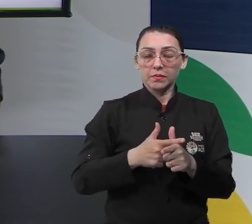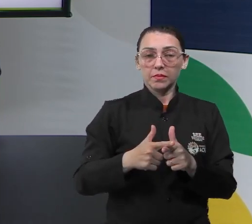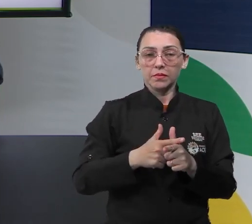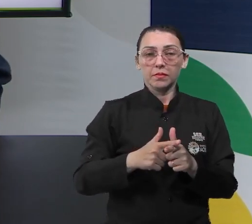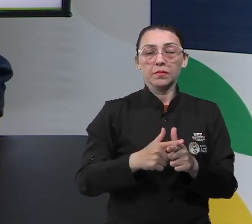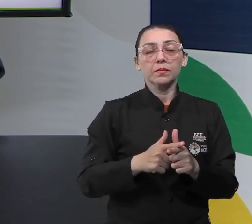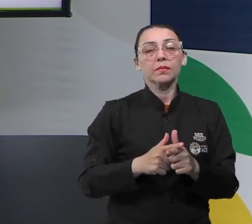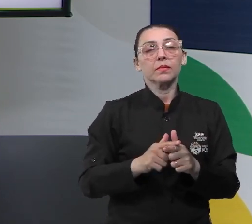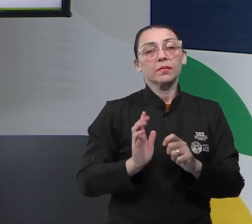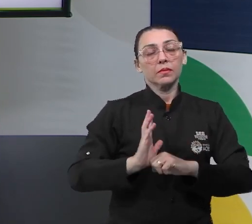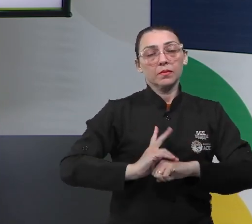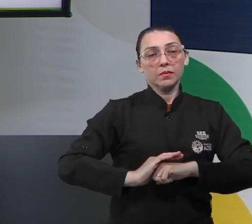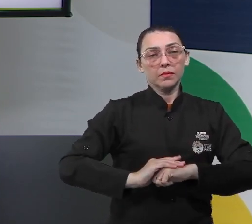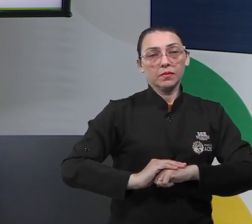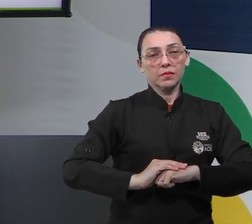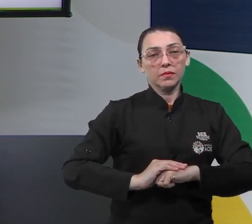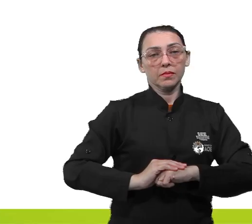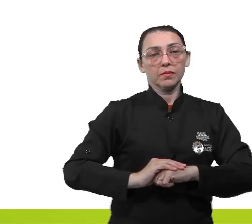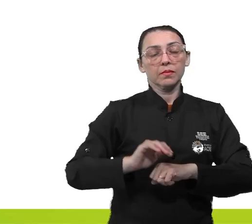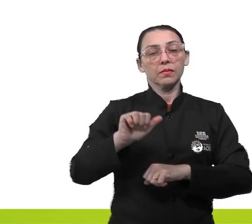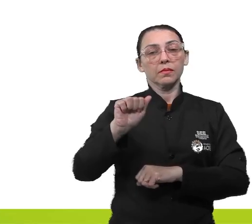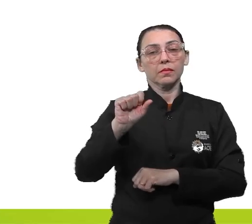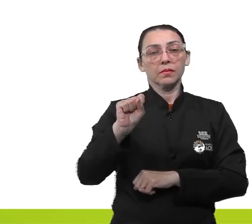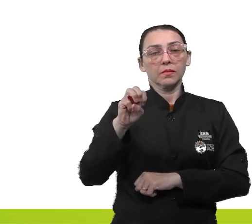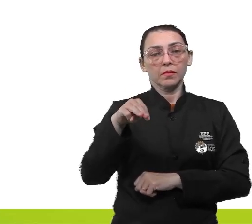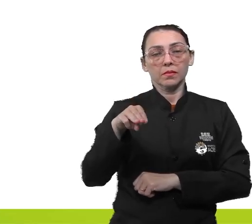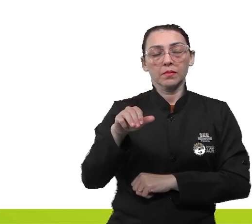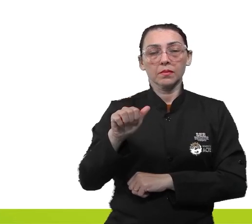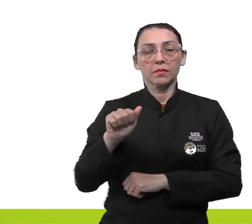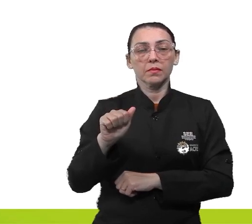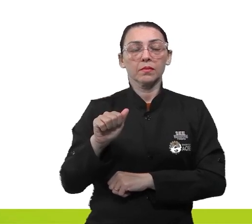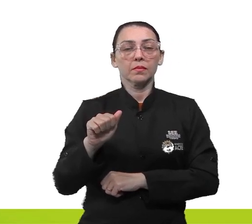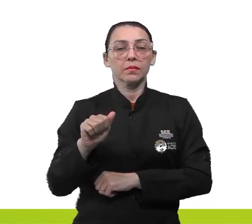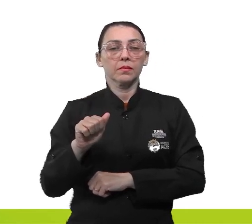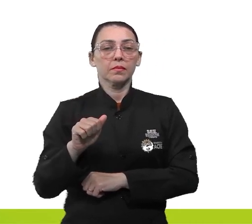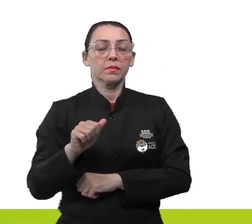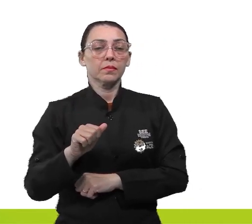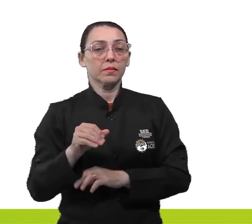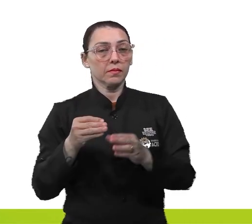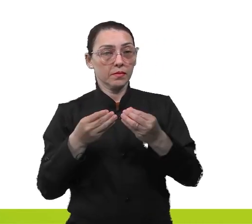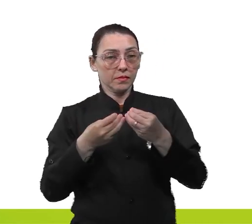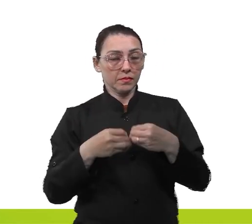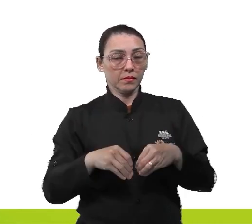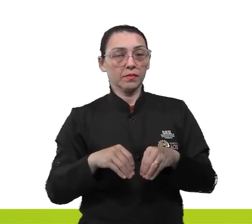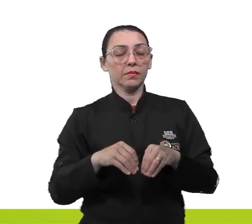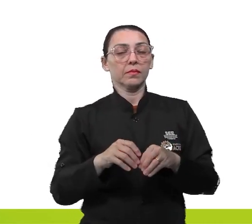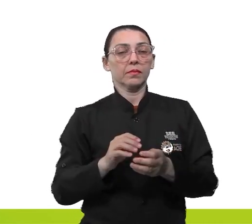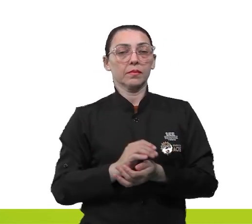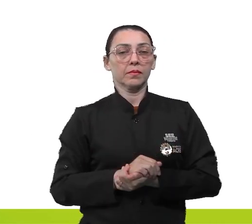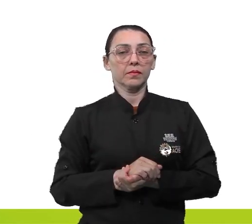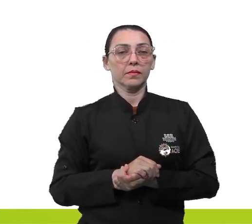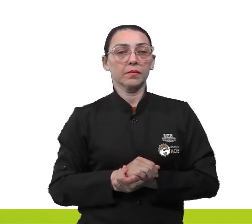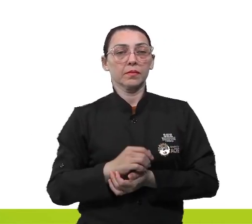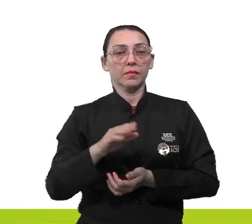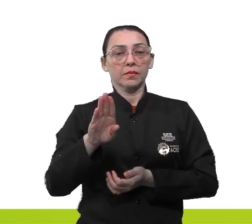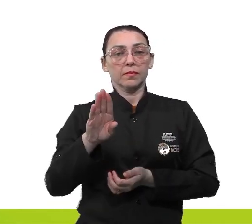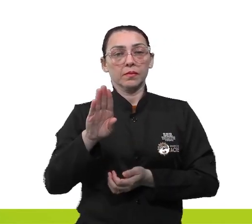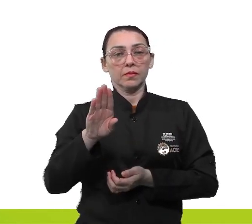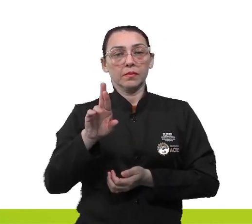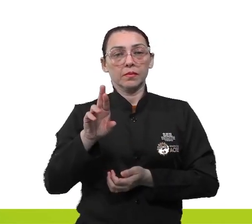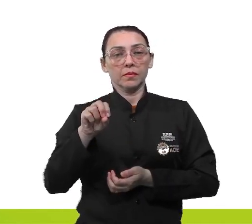respiratórios. Doenças conhecidas como a asma, tá? Ela afeta o sistema respiratório,